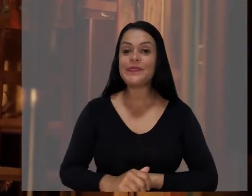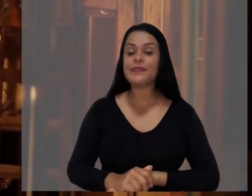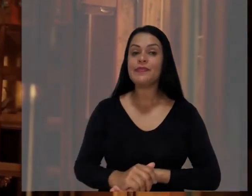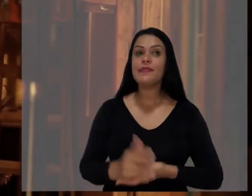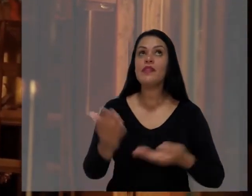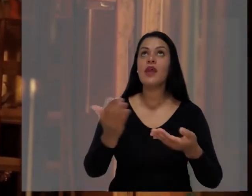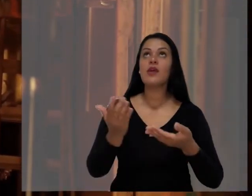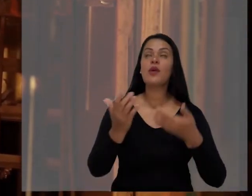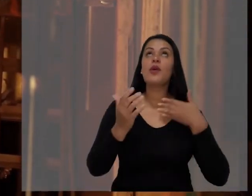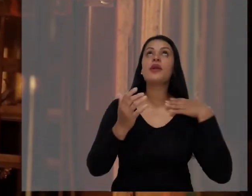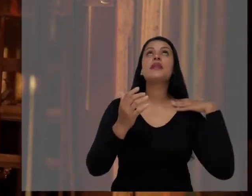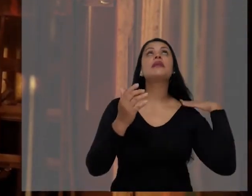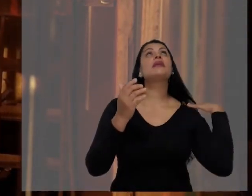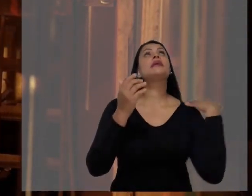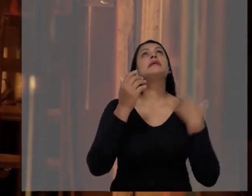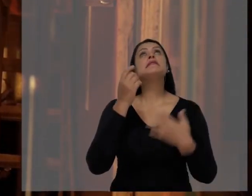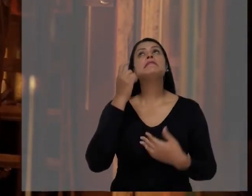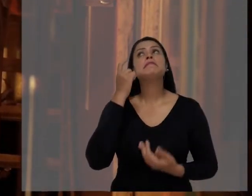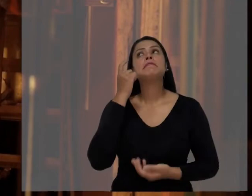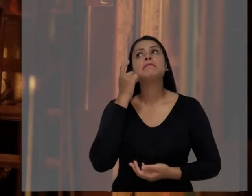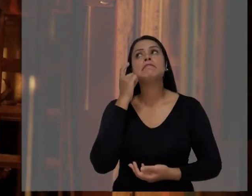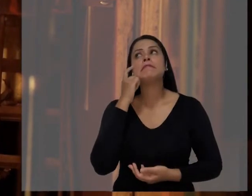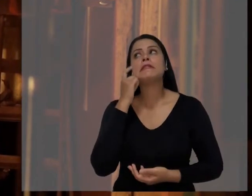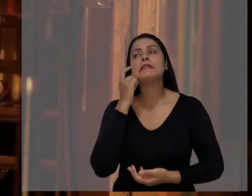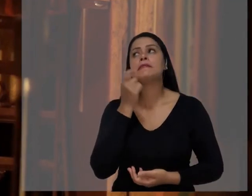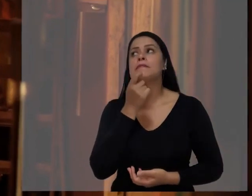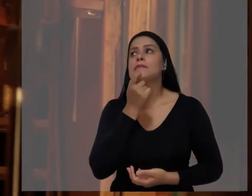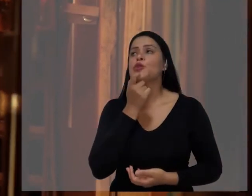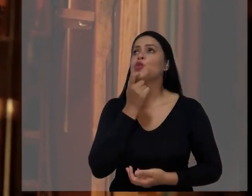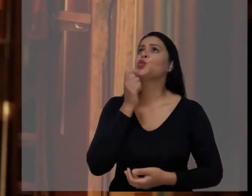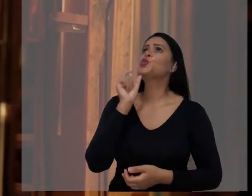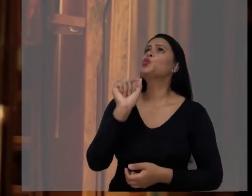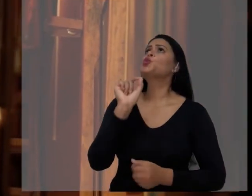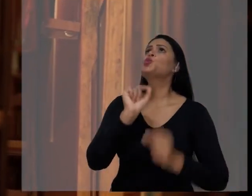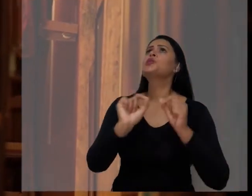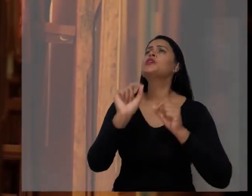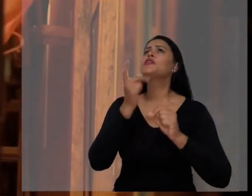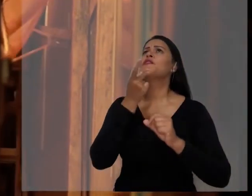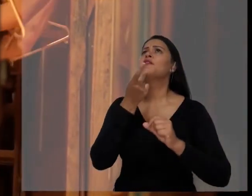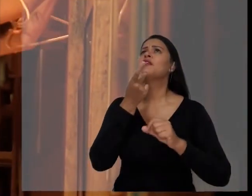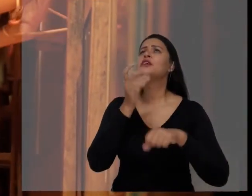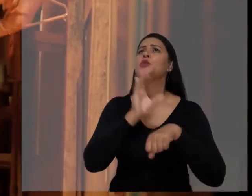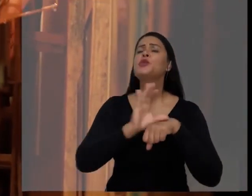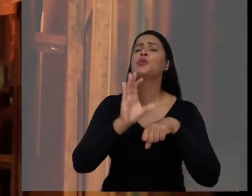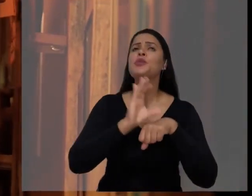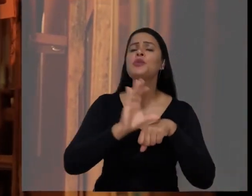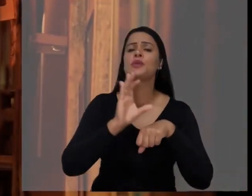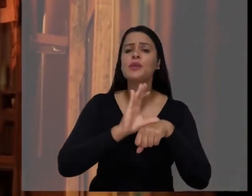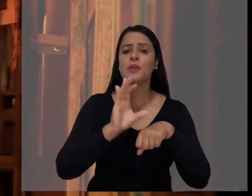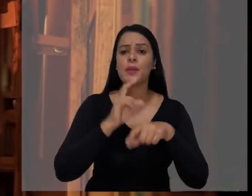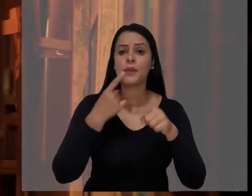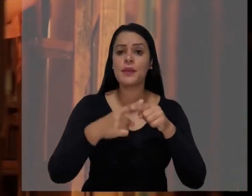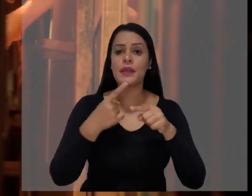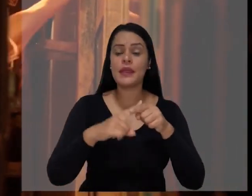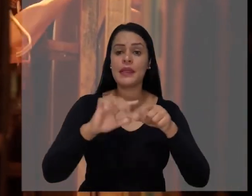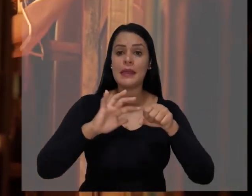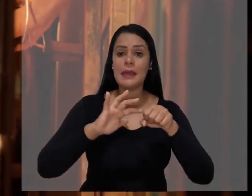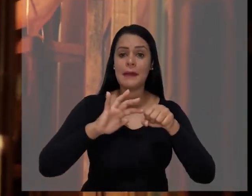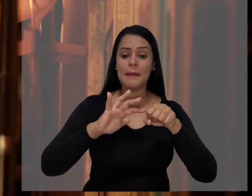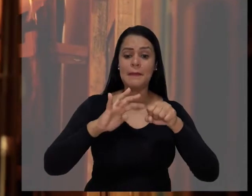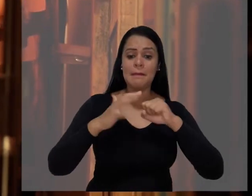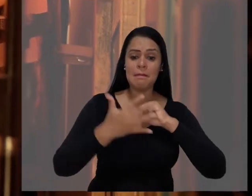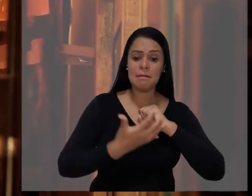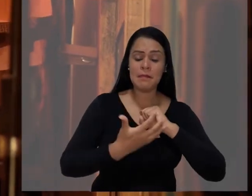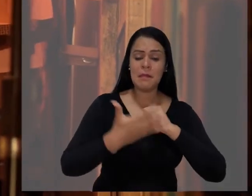Agora me veio as coisas que eu falaria nesse curso. Durante a pandemia, eu perdi meu sustento,